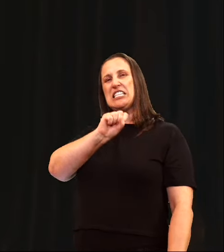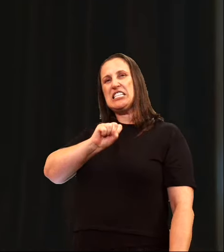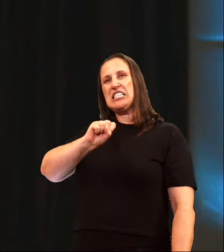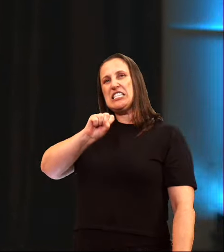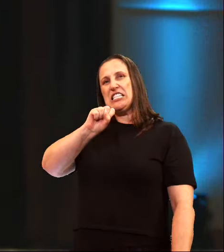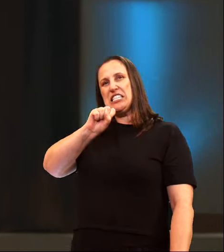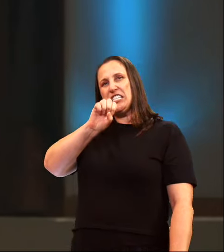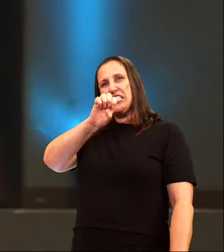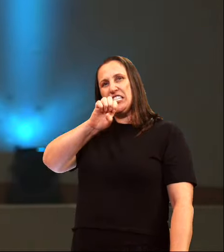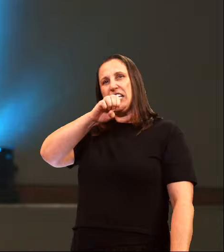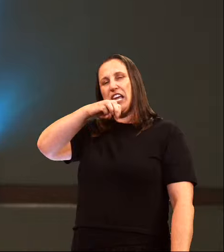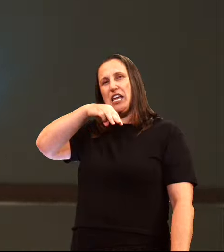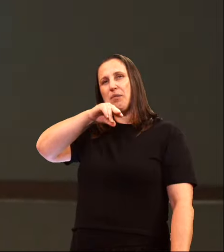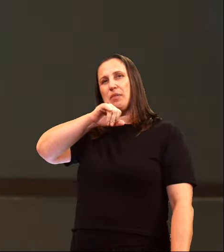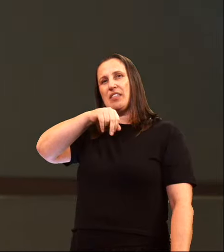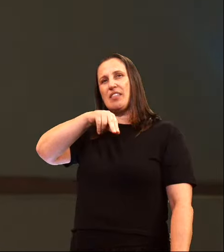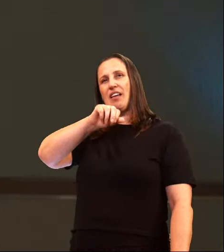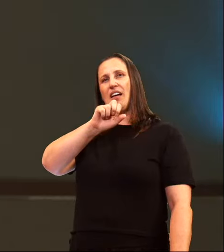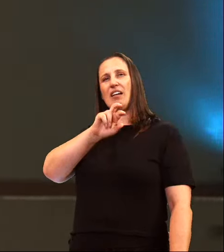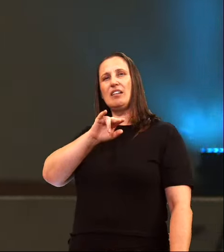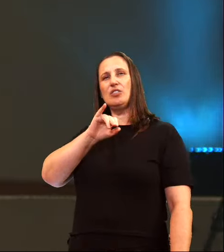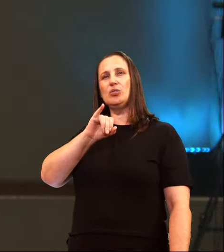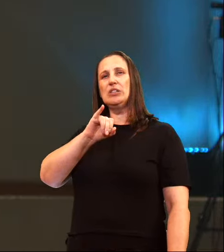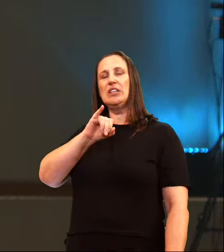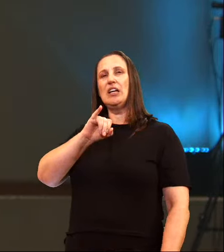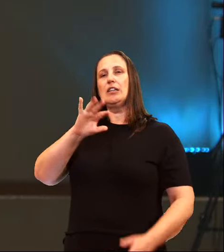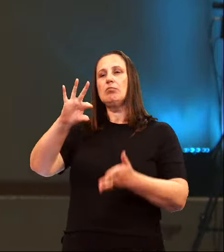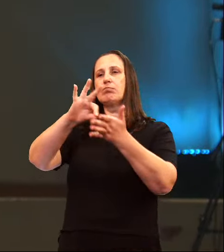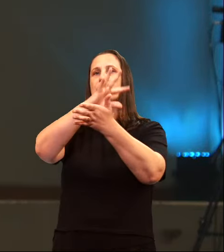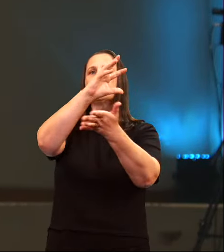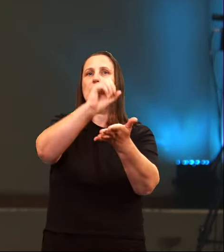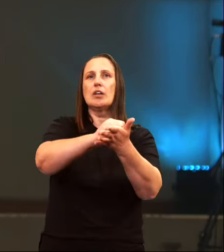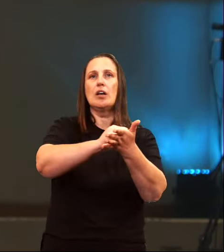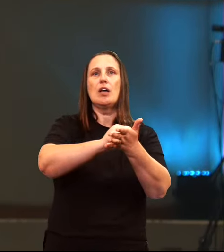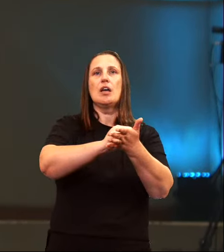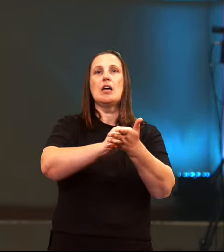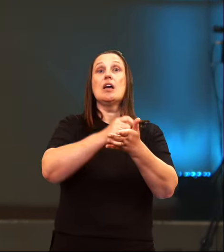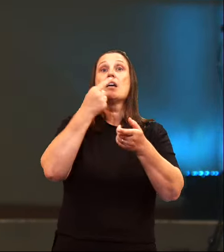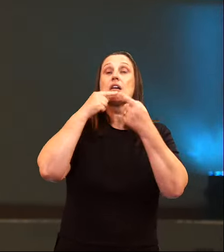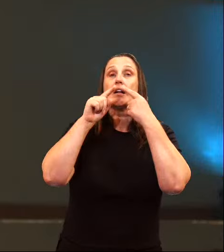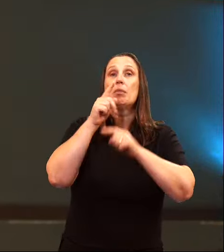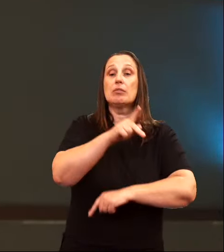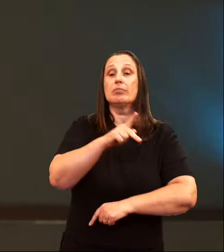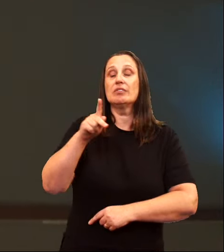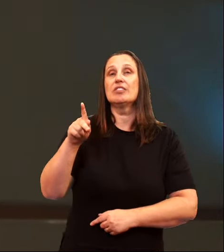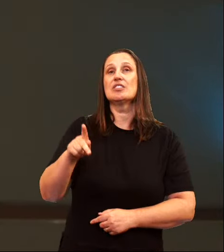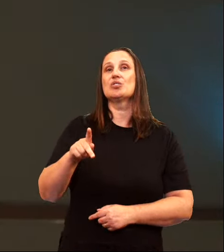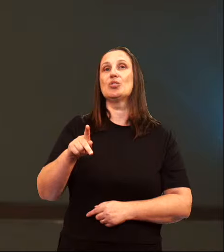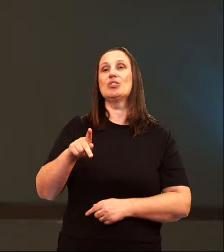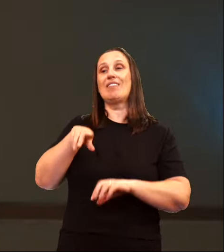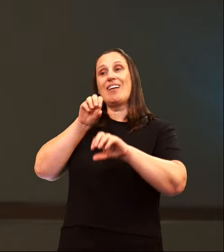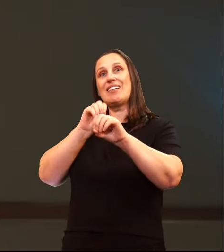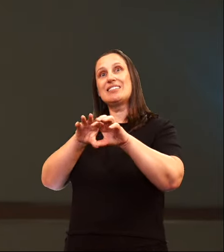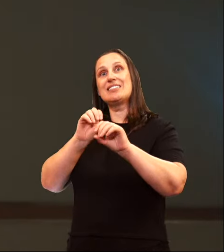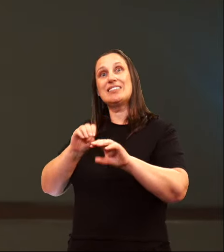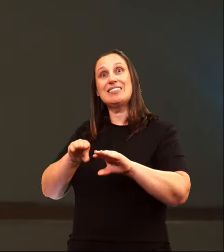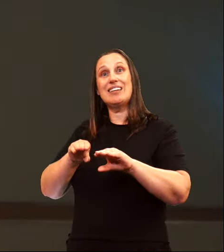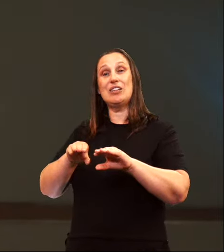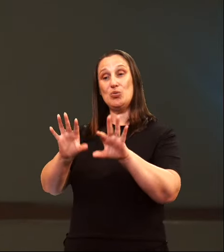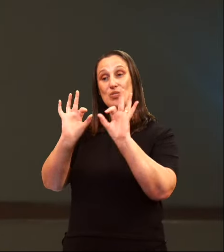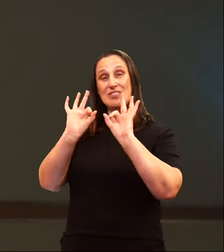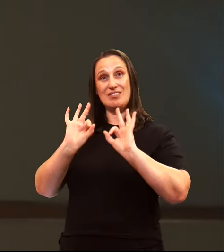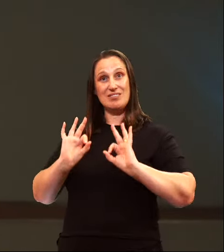Estavam fazendo abaixo-assinado, uns colegas reclamando porque o professor não estava dando a matéria que eles achavam, que